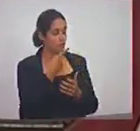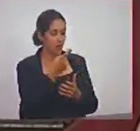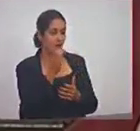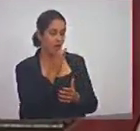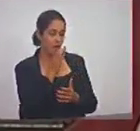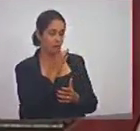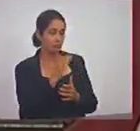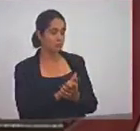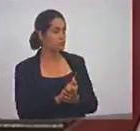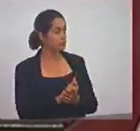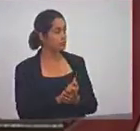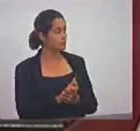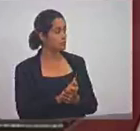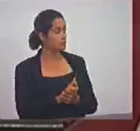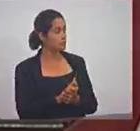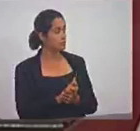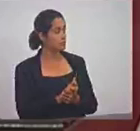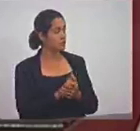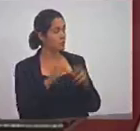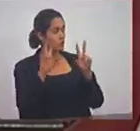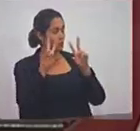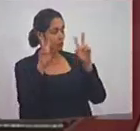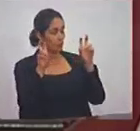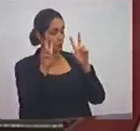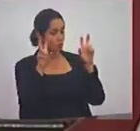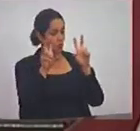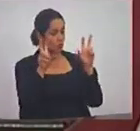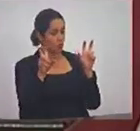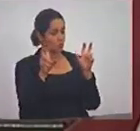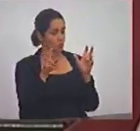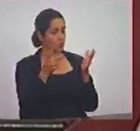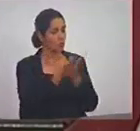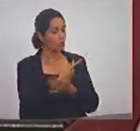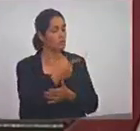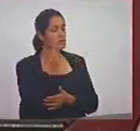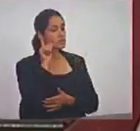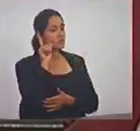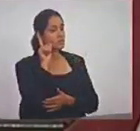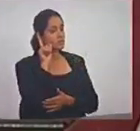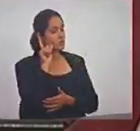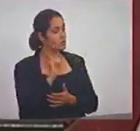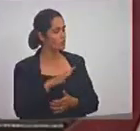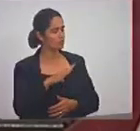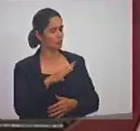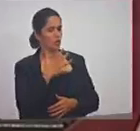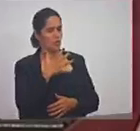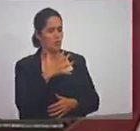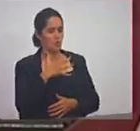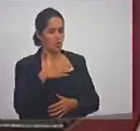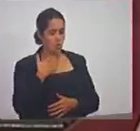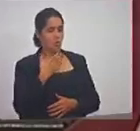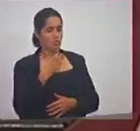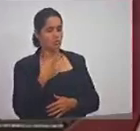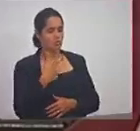motivos. O primeiro motivo foi um fato que aconteceu ontem, de uma forma inesperada, que precisava de uma situação